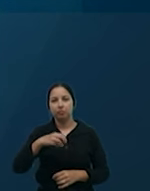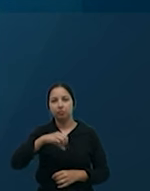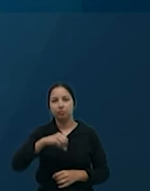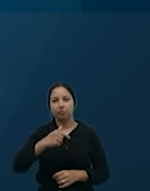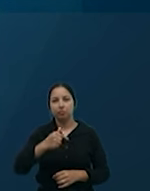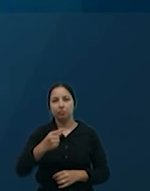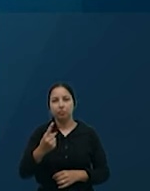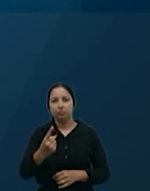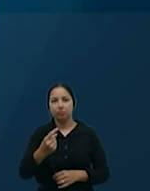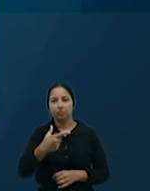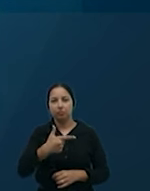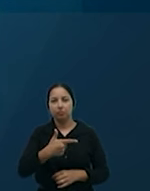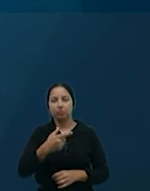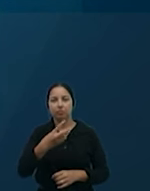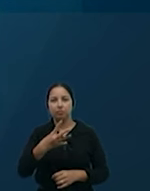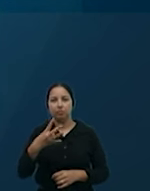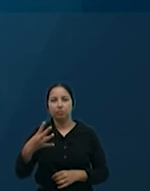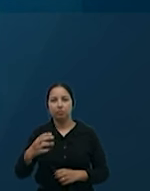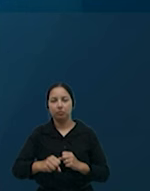1.971.244 de 2002,